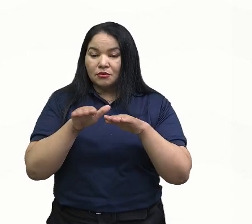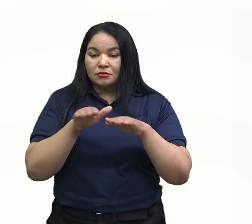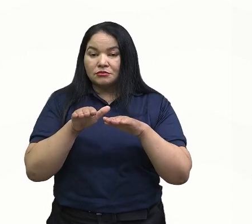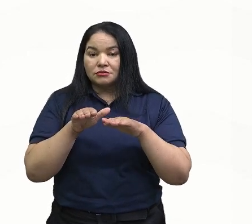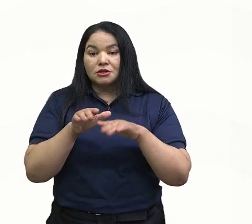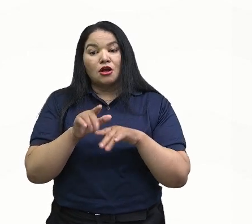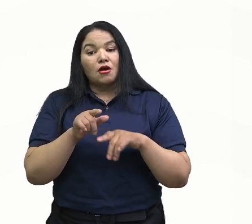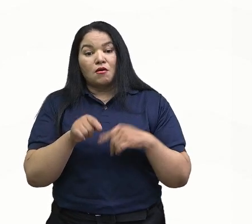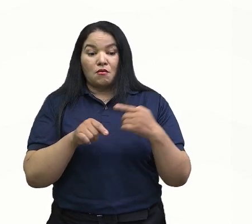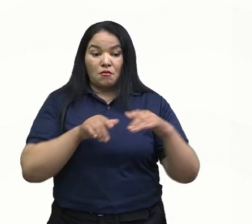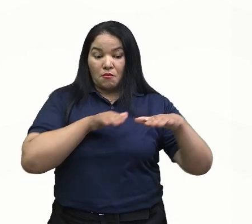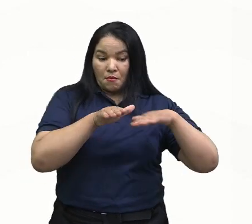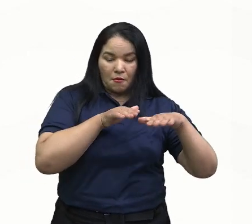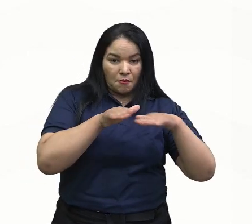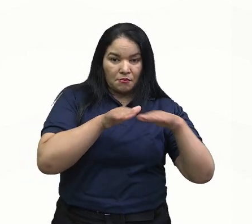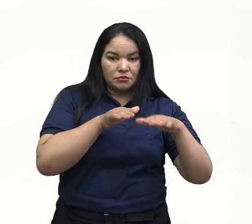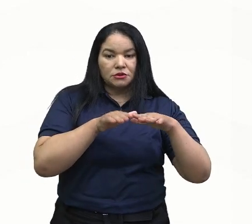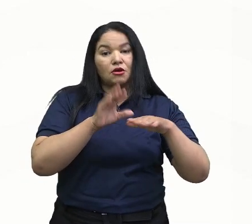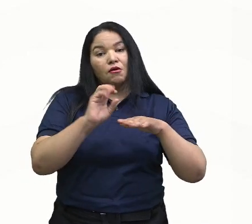muito pequeno.